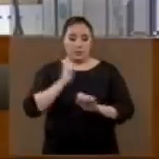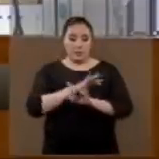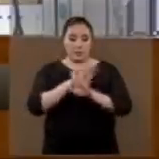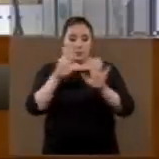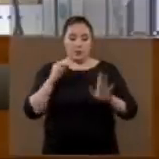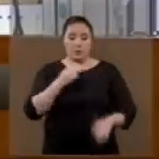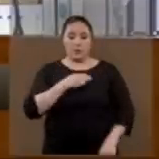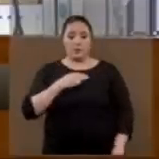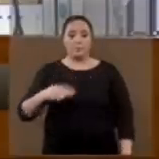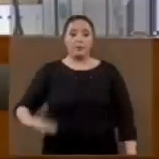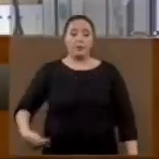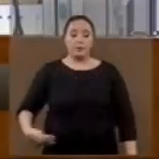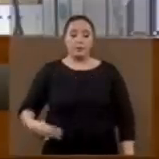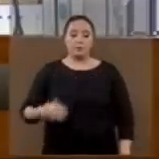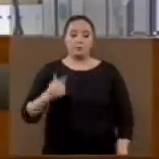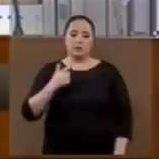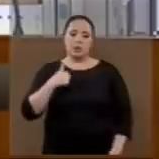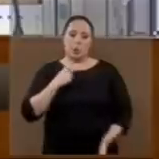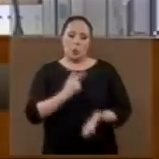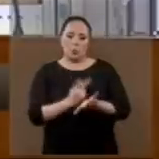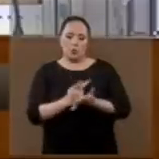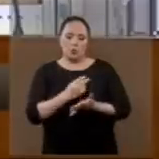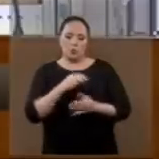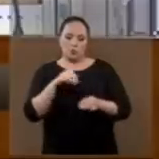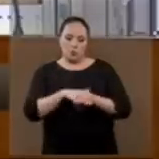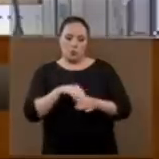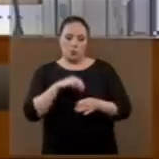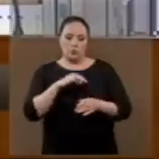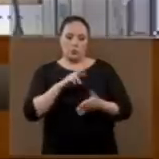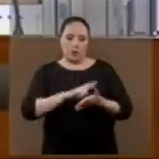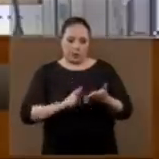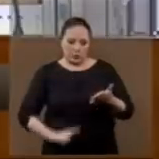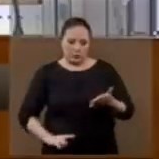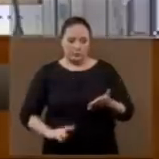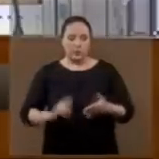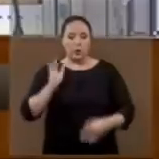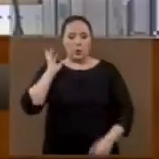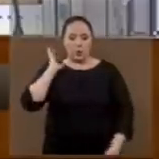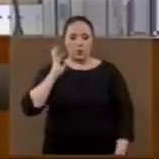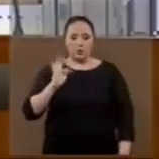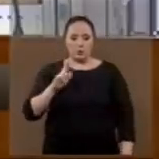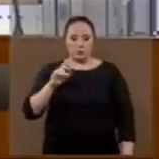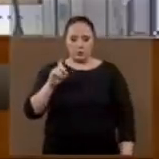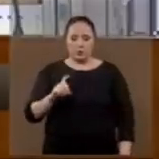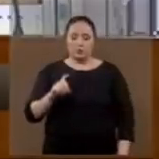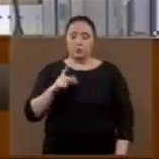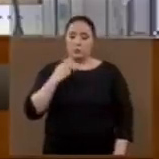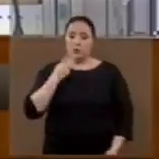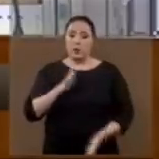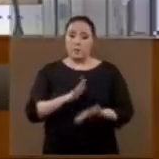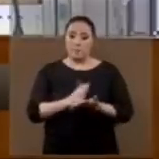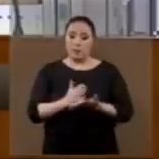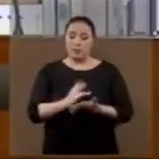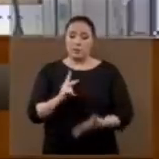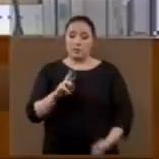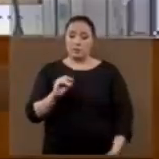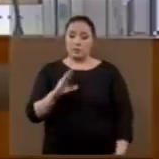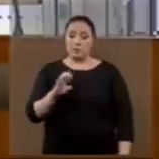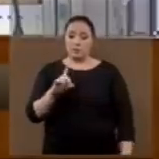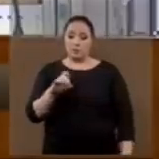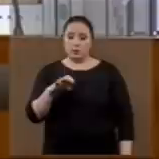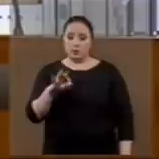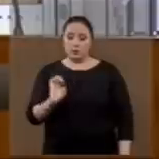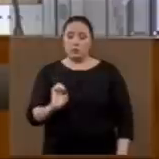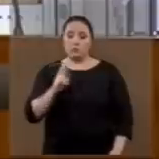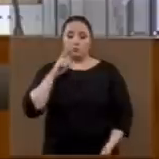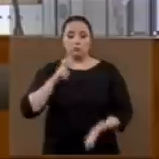o ministro, eu acompanhei o ministro relator, com a ministra Rosa e o ministro Fux, no sentido de julgar parcialmente procedente, para